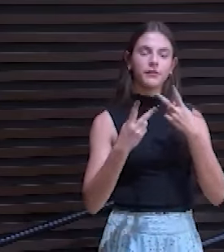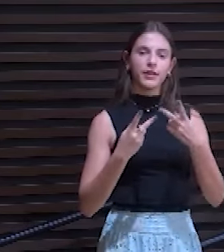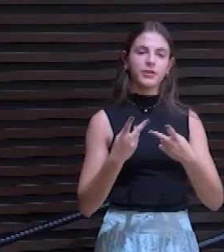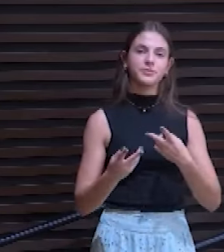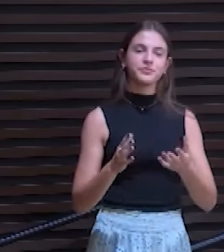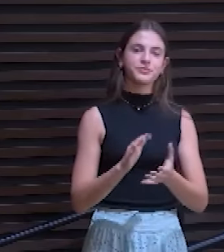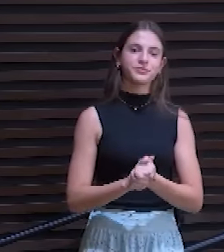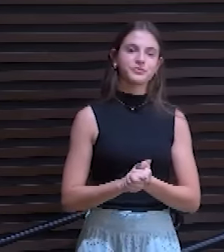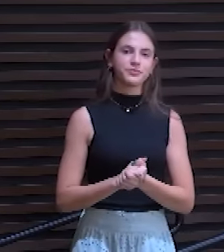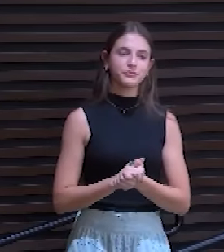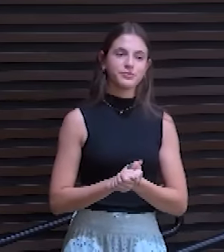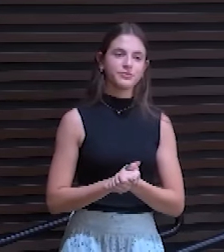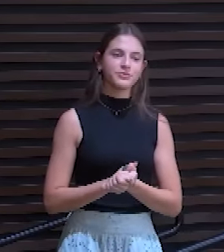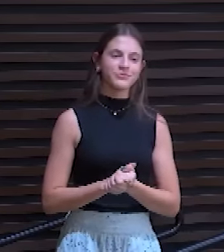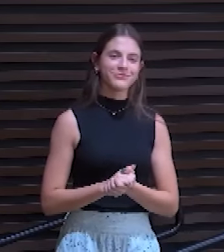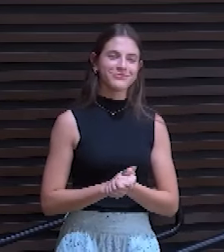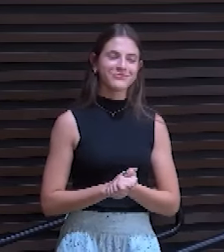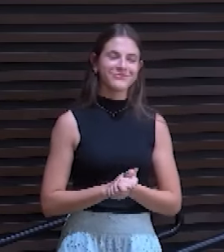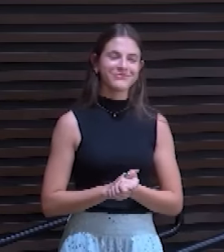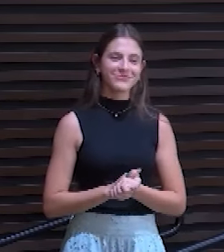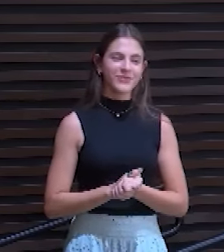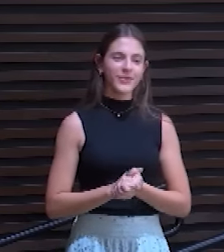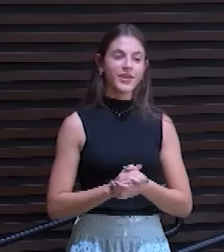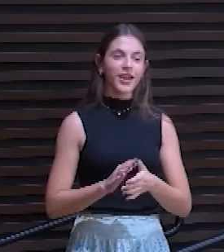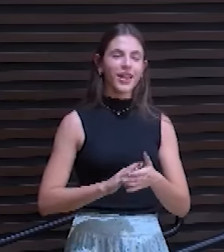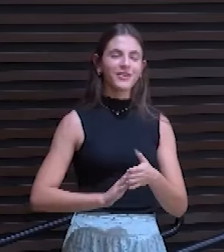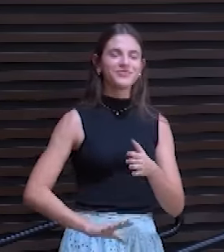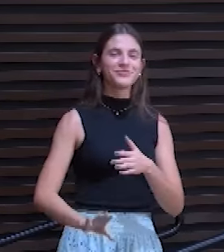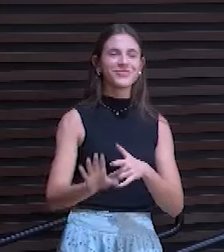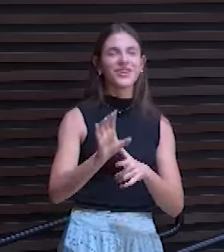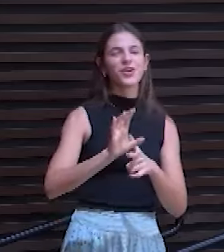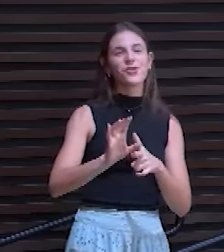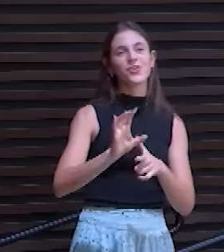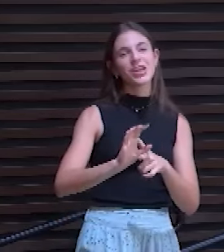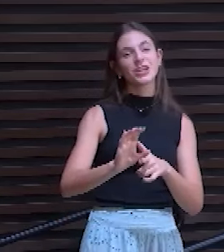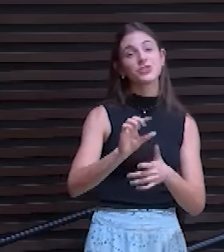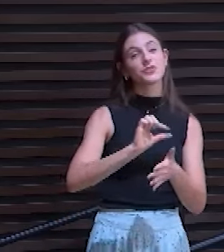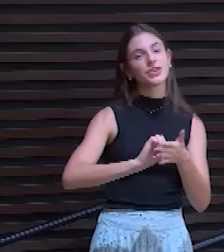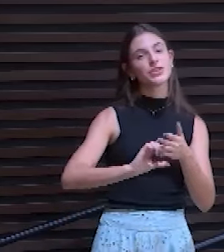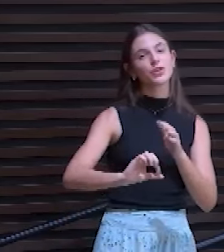2 Coríntios capítulo 5, nós vamos ler o versículo 18 a 20.